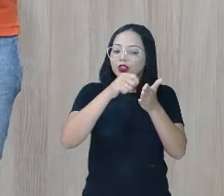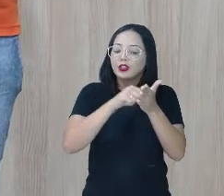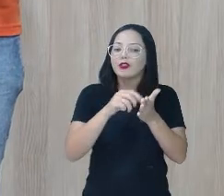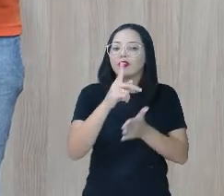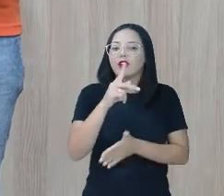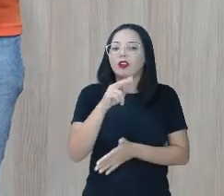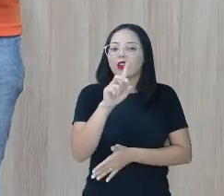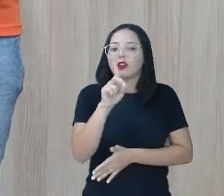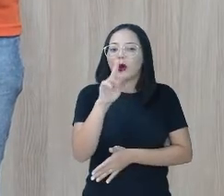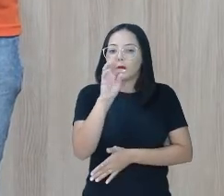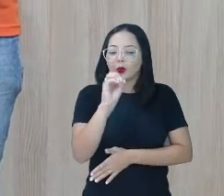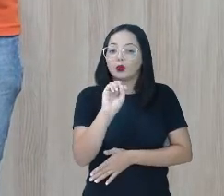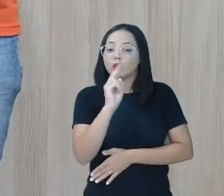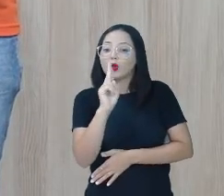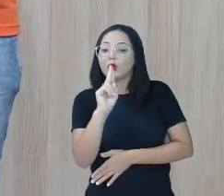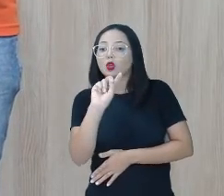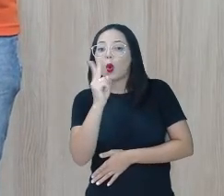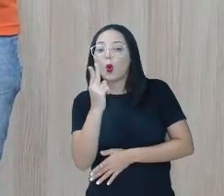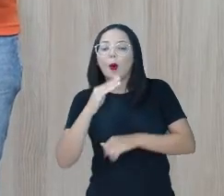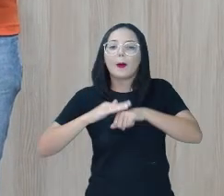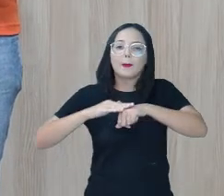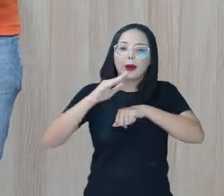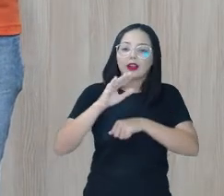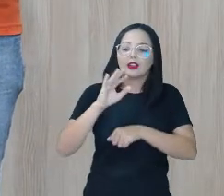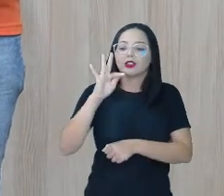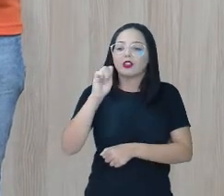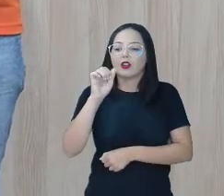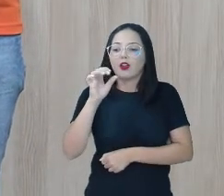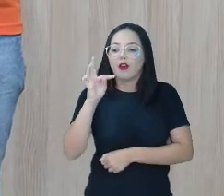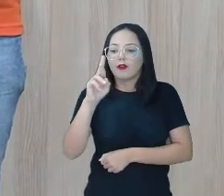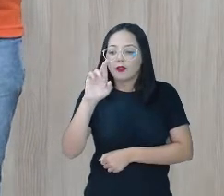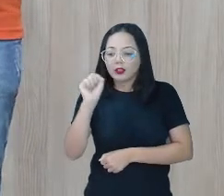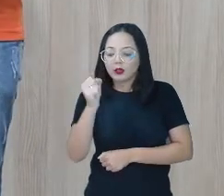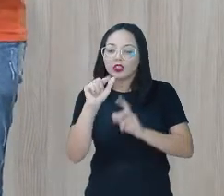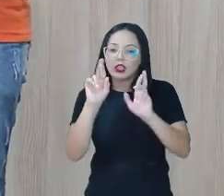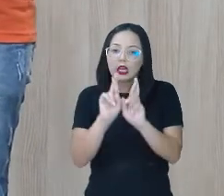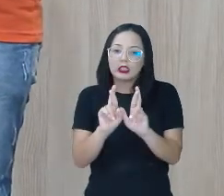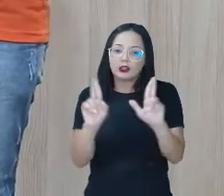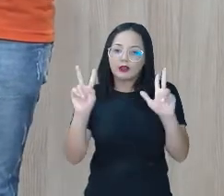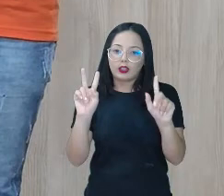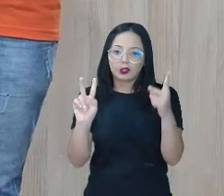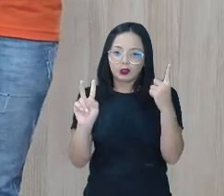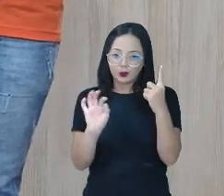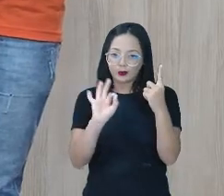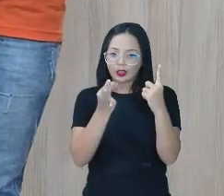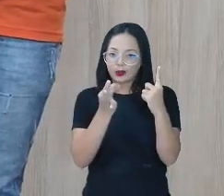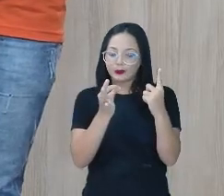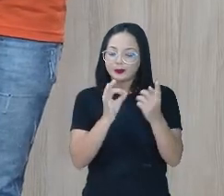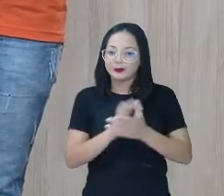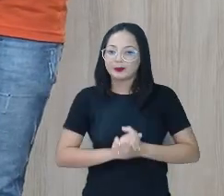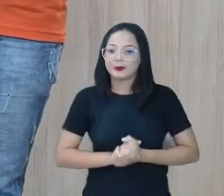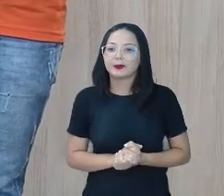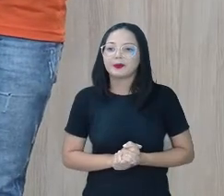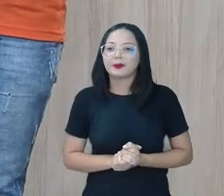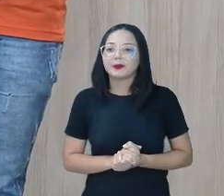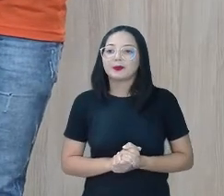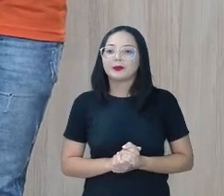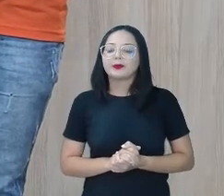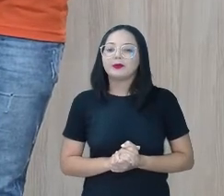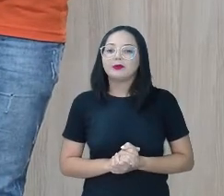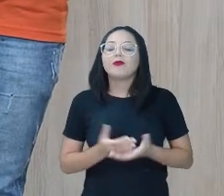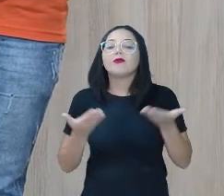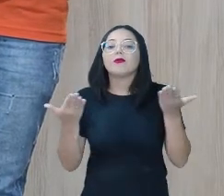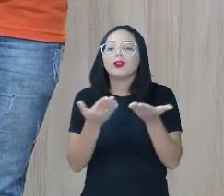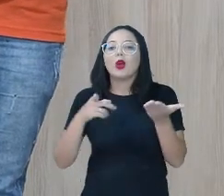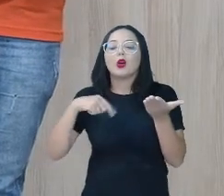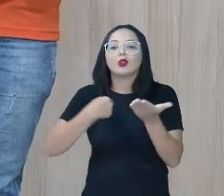produto de 2 ou mais fatores, certo? Que sejam diferentes aí de 1, tá bom? Vamos passar aqui,